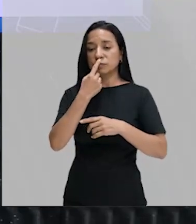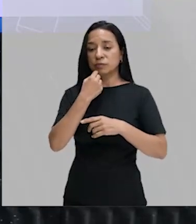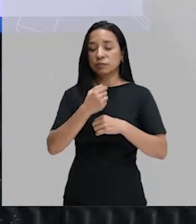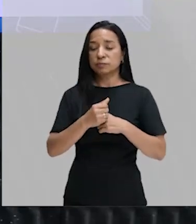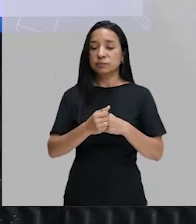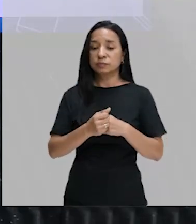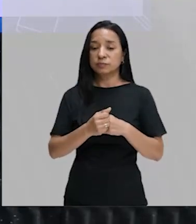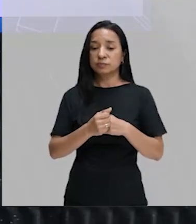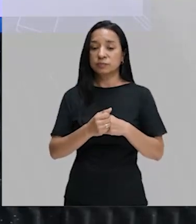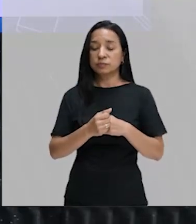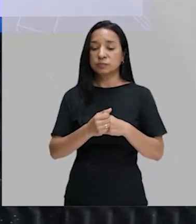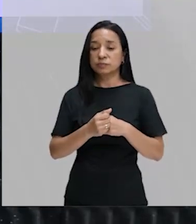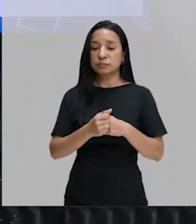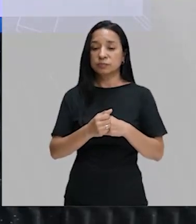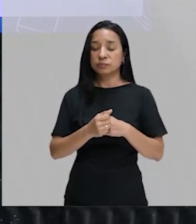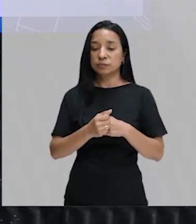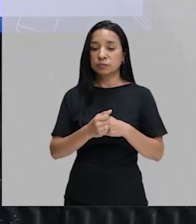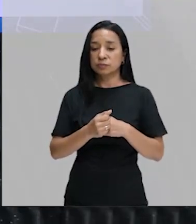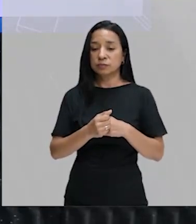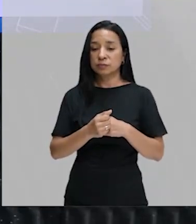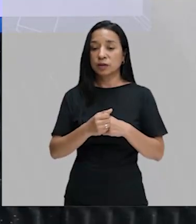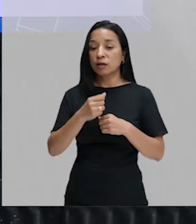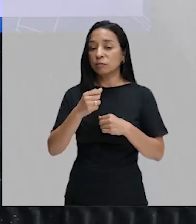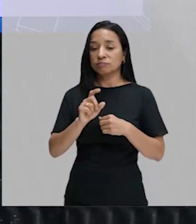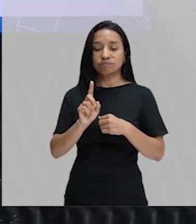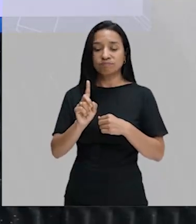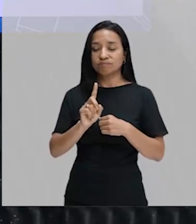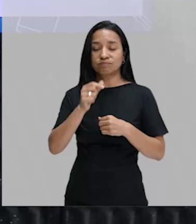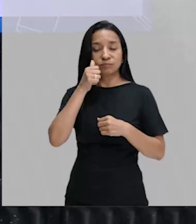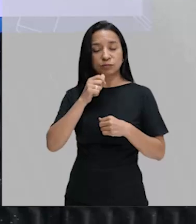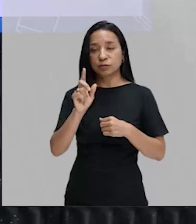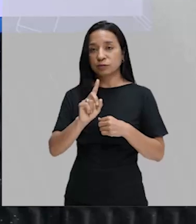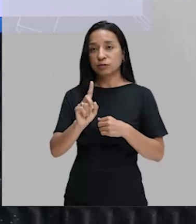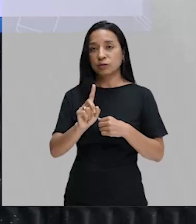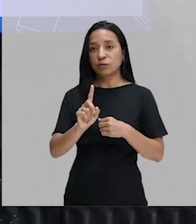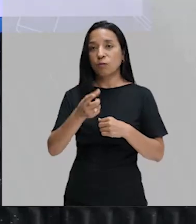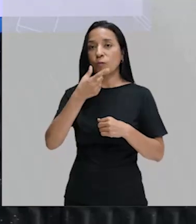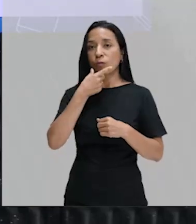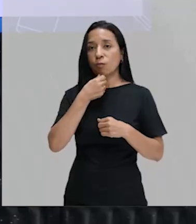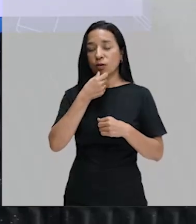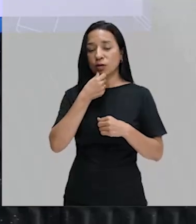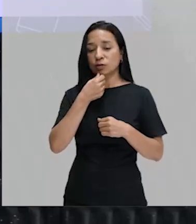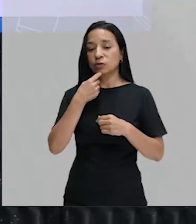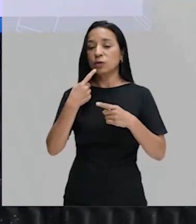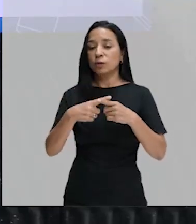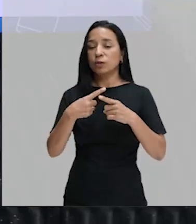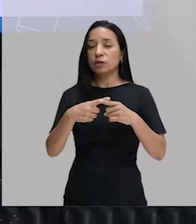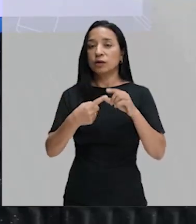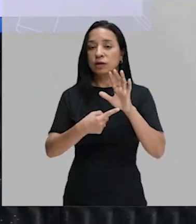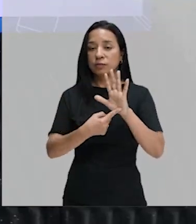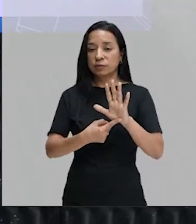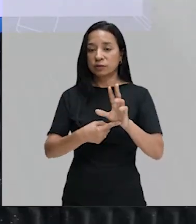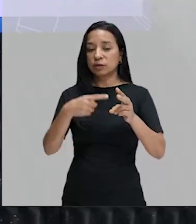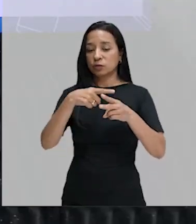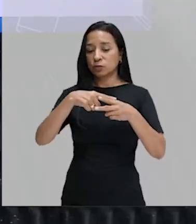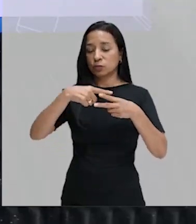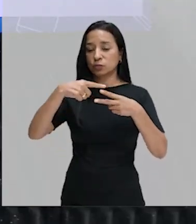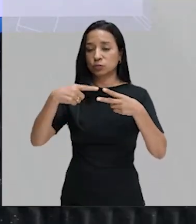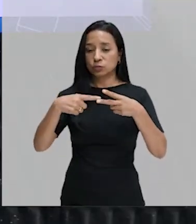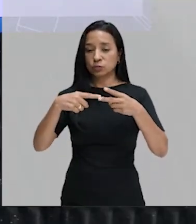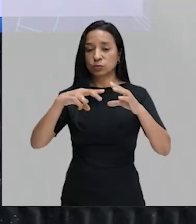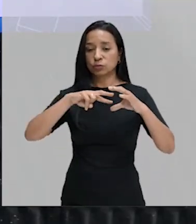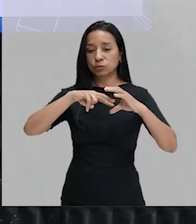Nesse caso, aliás, fêmea não, é um macho aqui, pessoal. Um macho, porque os machos apresentam 2 cromossomos